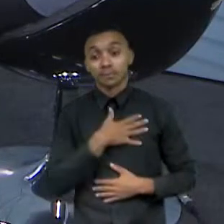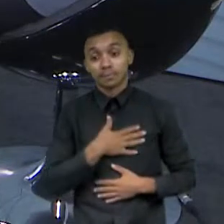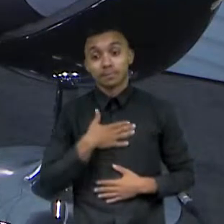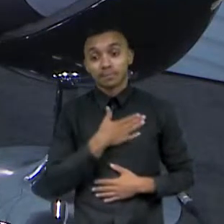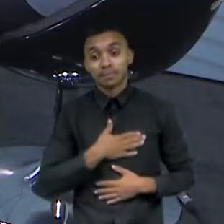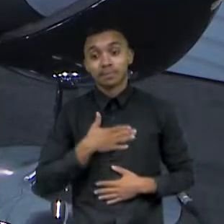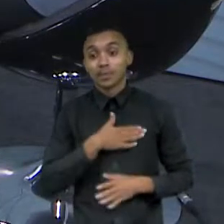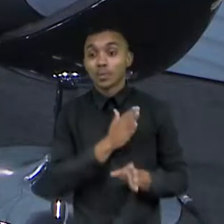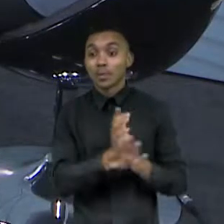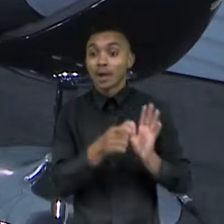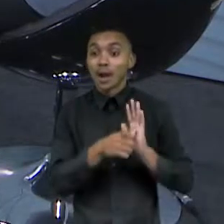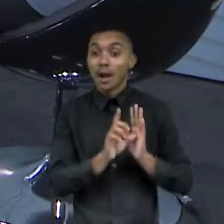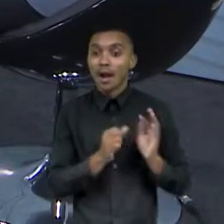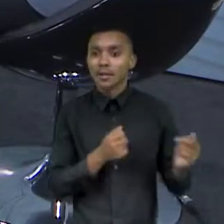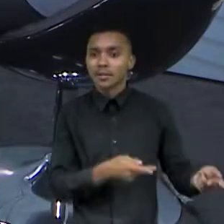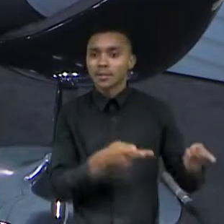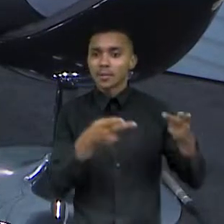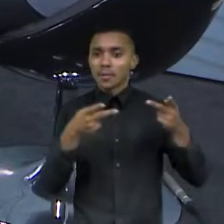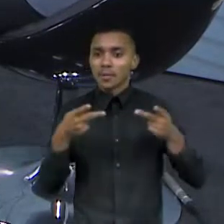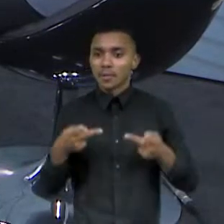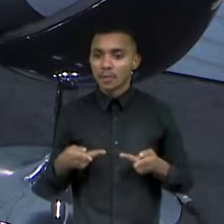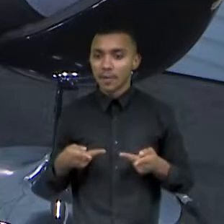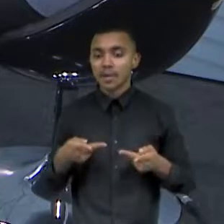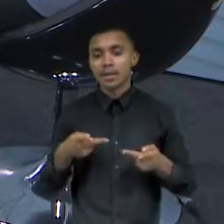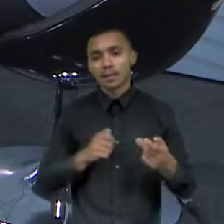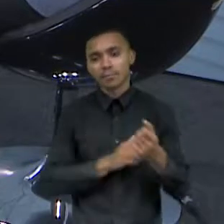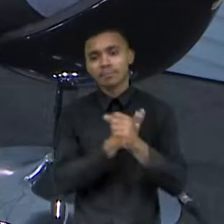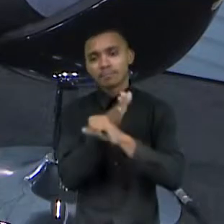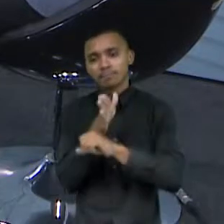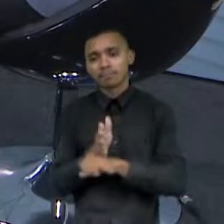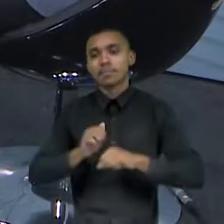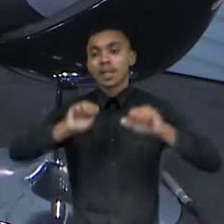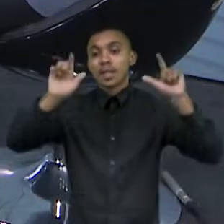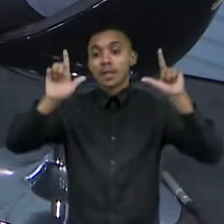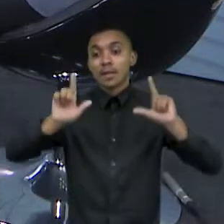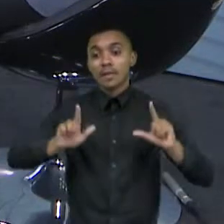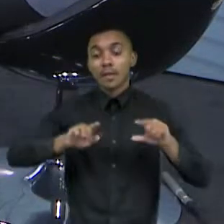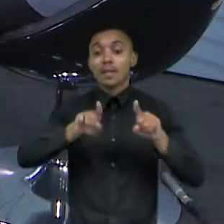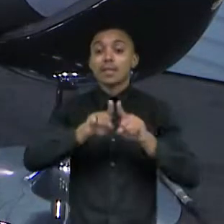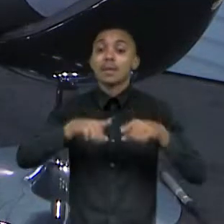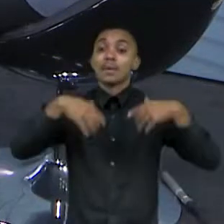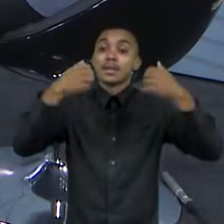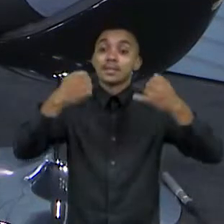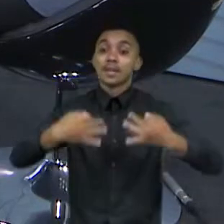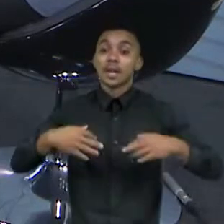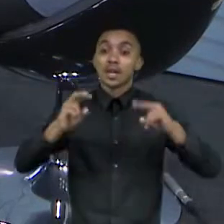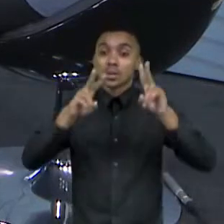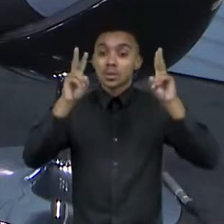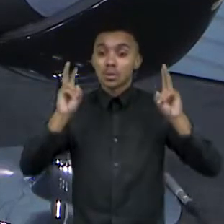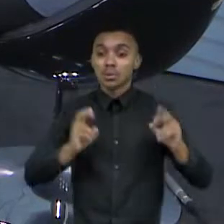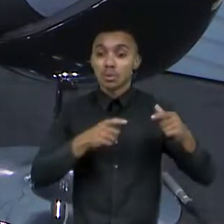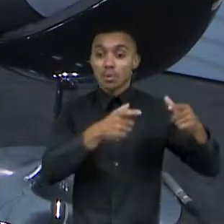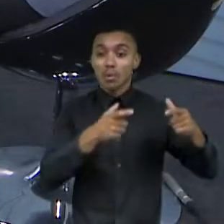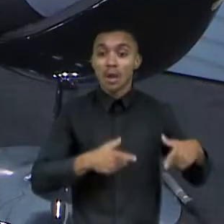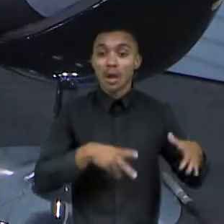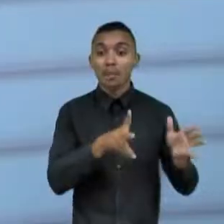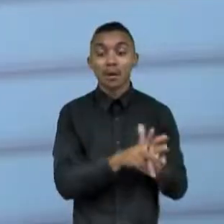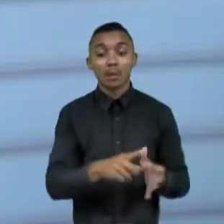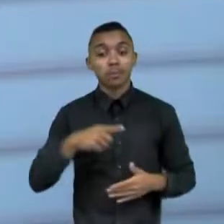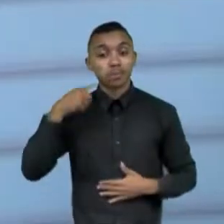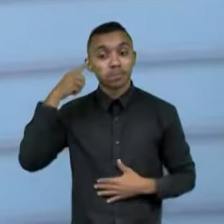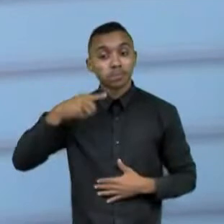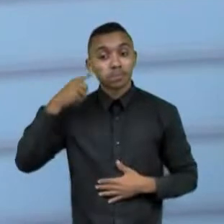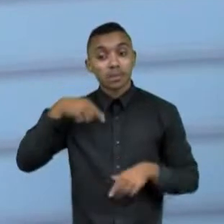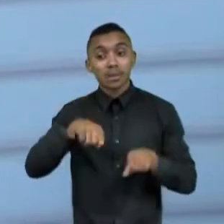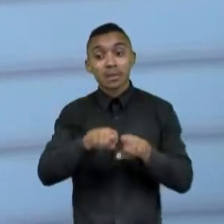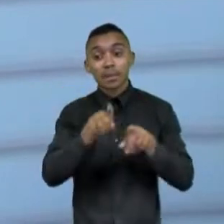receber esse convite, participar aqui do programa, estar falando sobre o escritório e também sobre esse